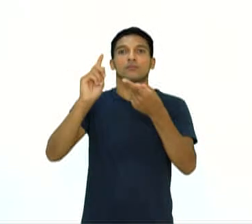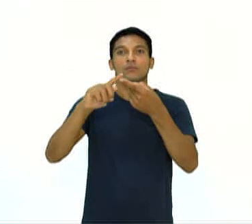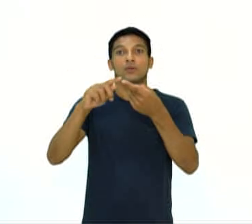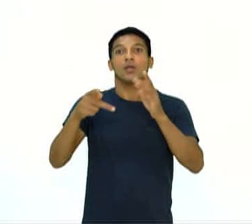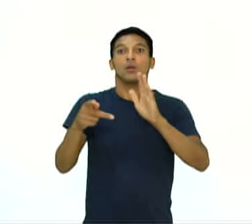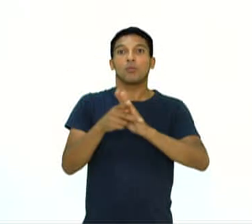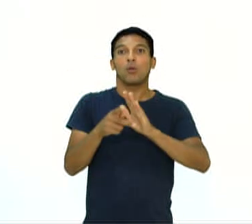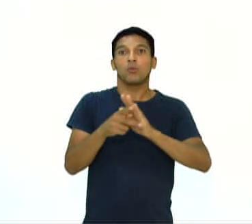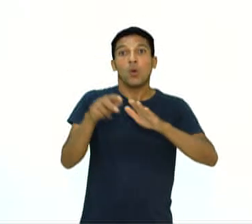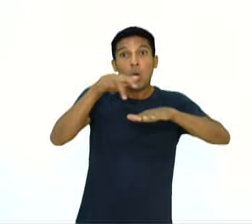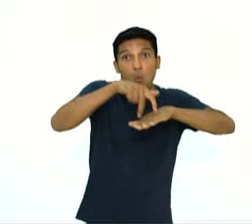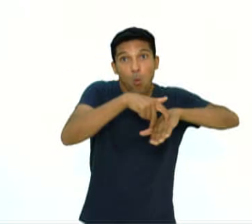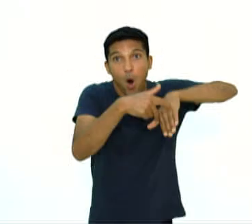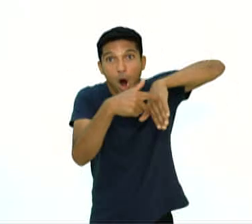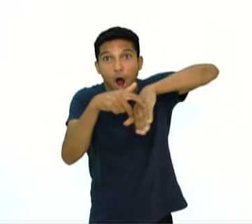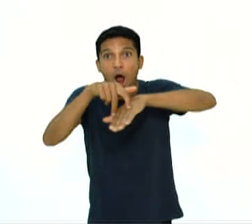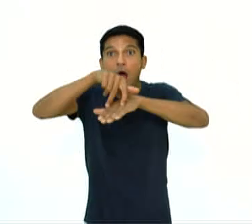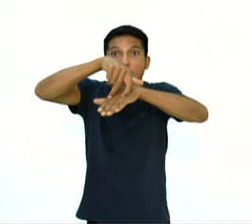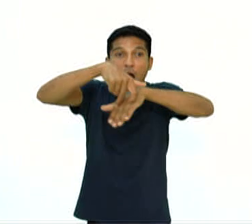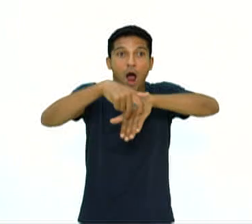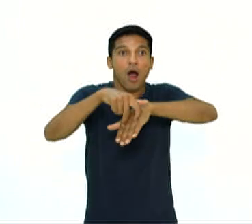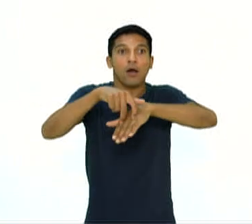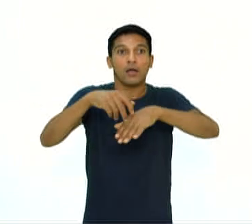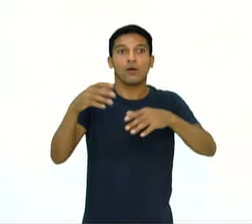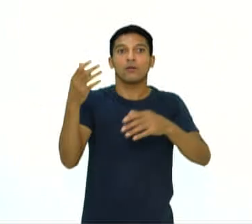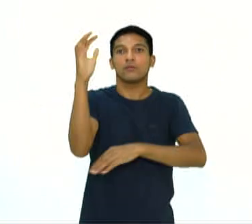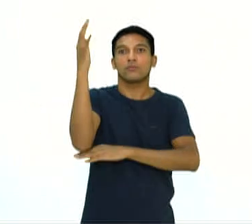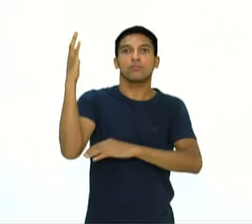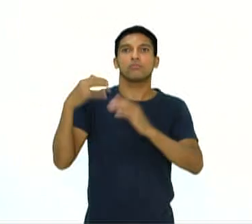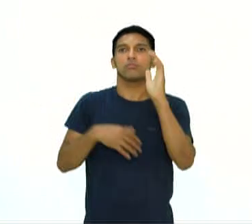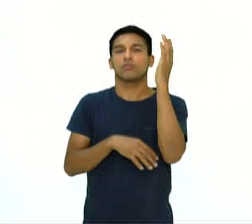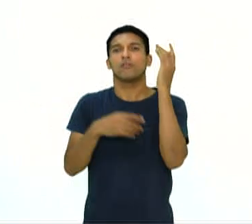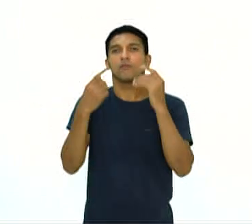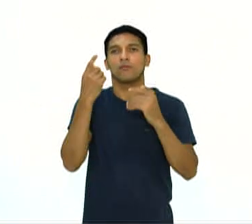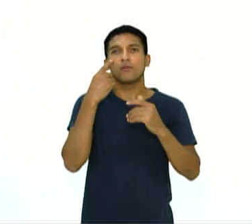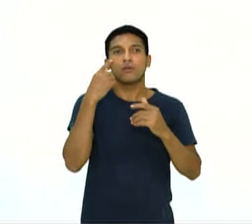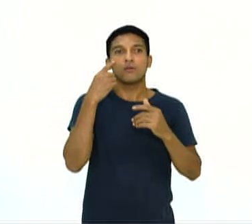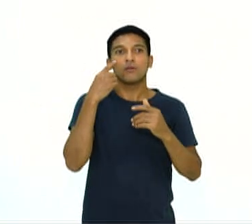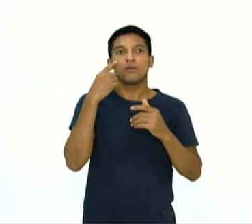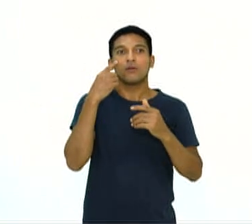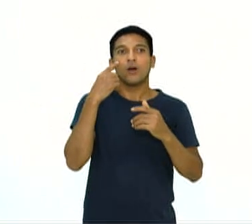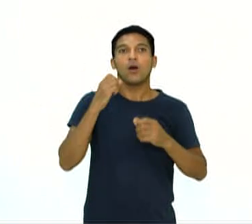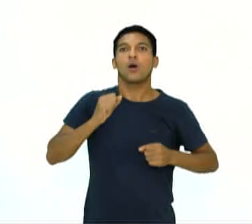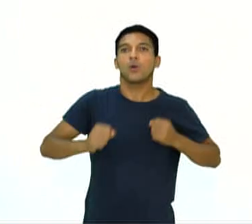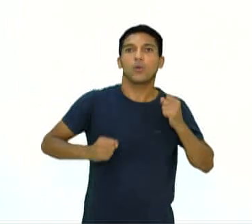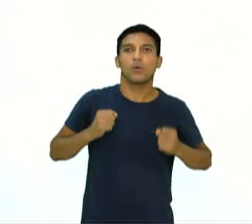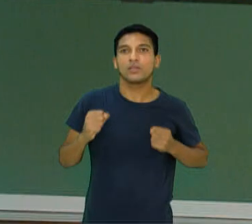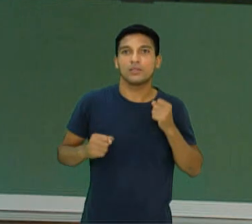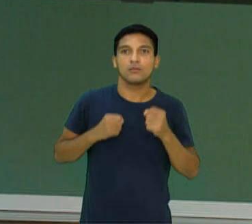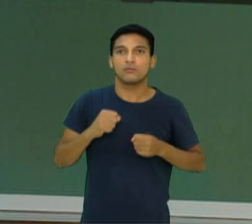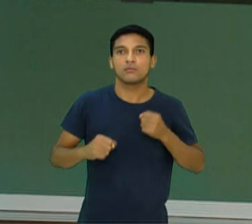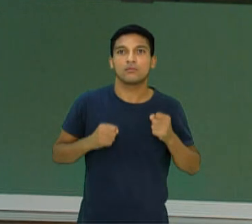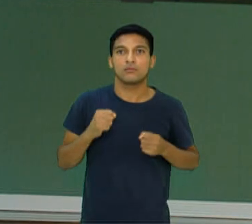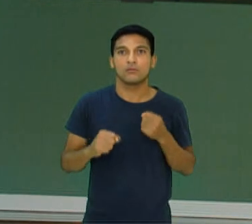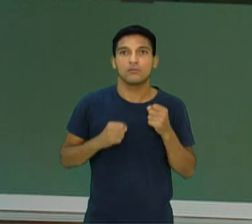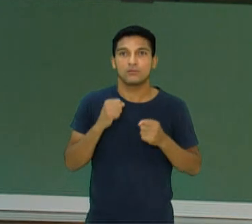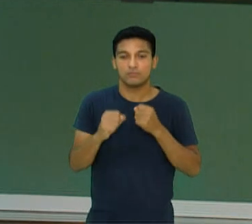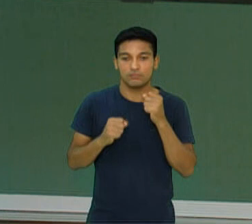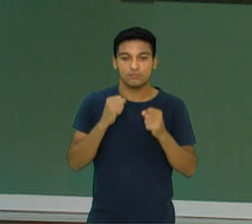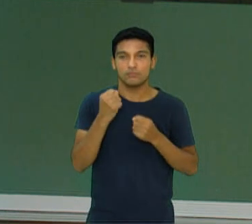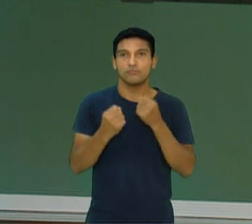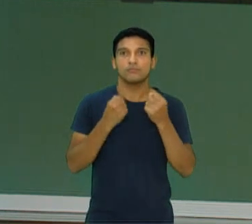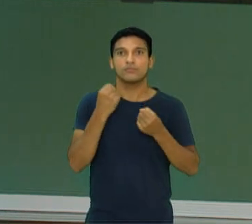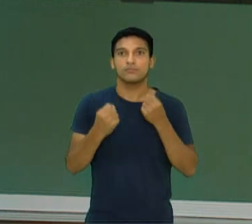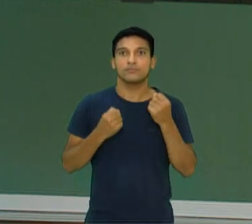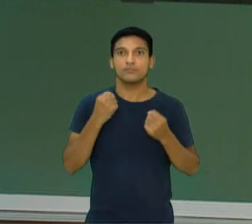aventura na natureza, tá? Primeiro, vamos falar da corrida de orientação. Mas próxima aula a gente vai ver ela